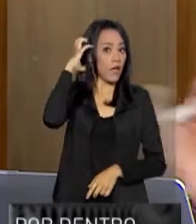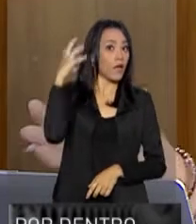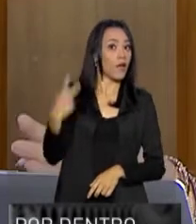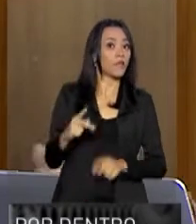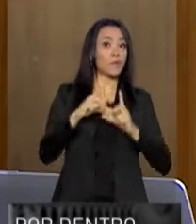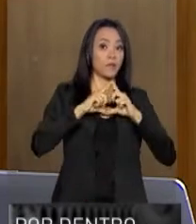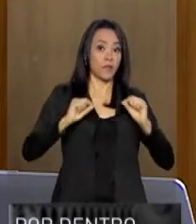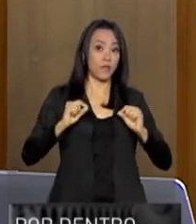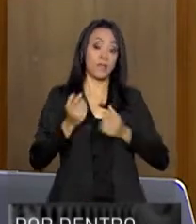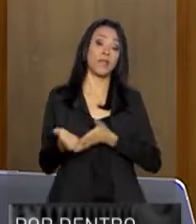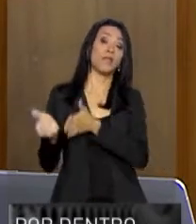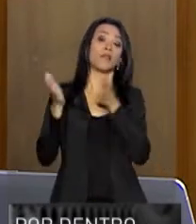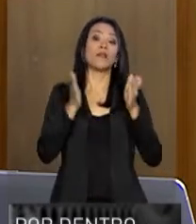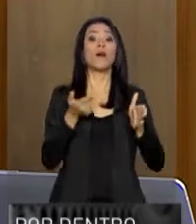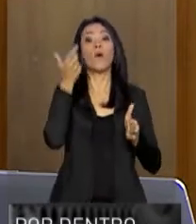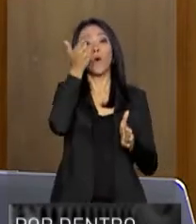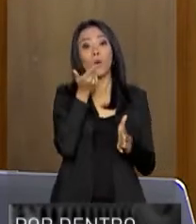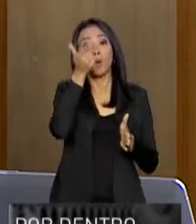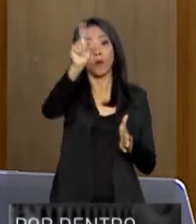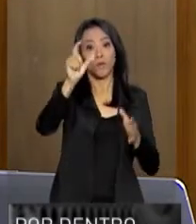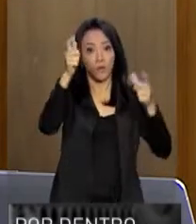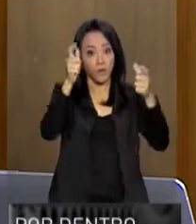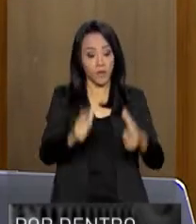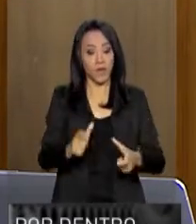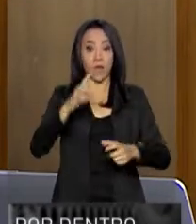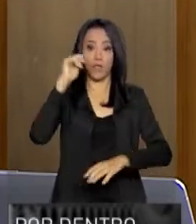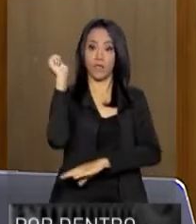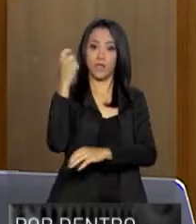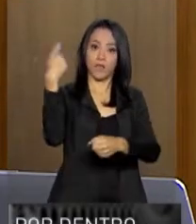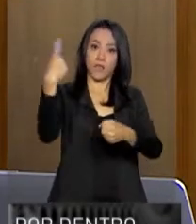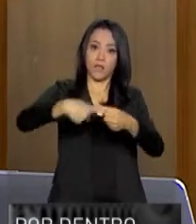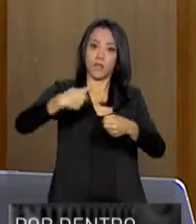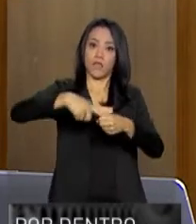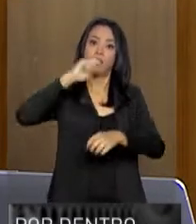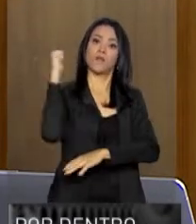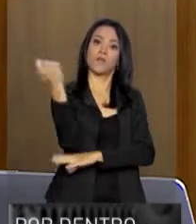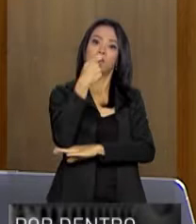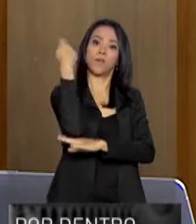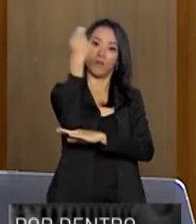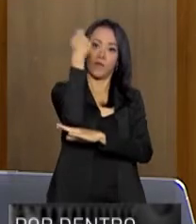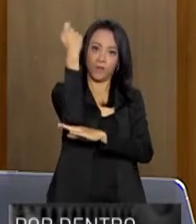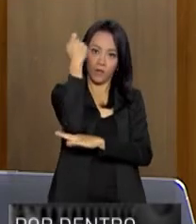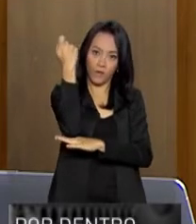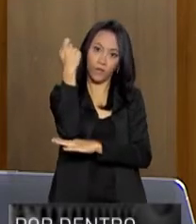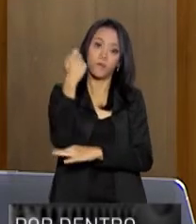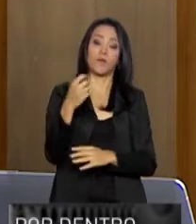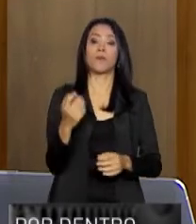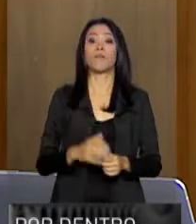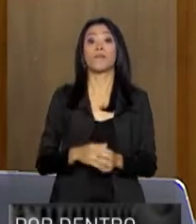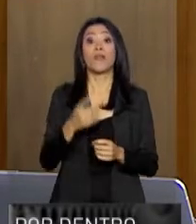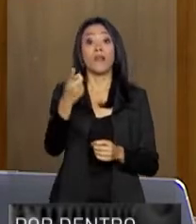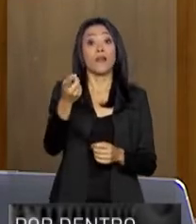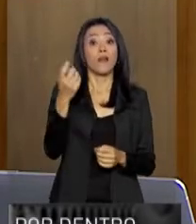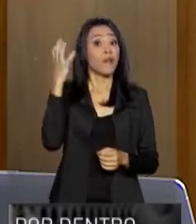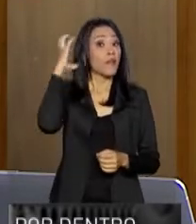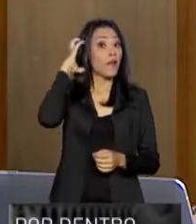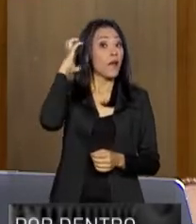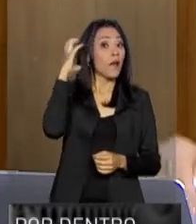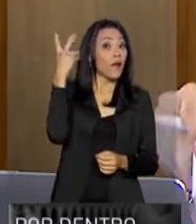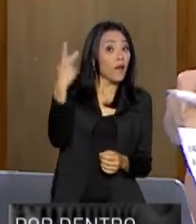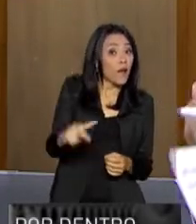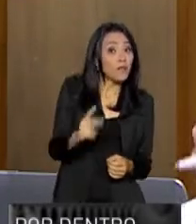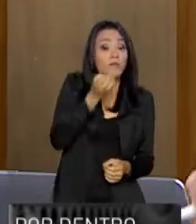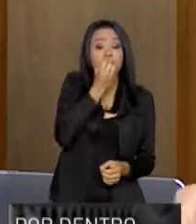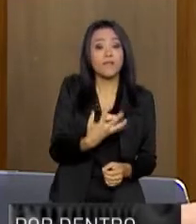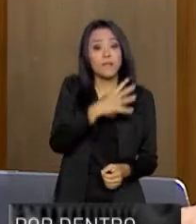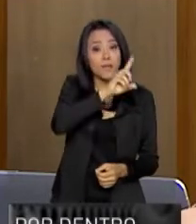bem seguimos agora até santa maria no rio grande do sul vamos conversar com renato oliveira da rádio guaratã olá renato muito